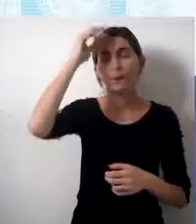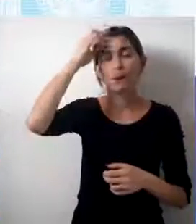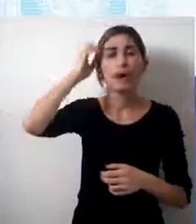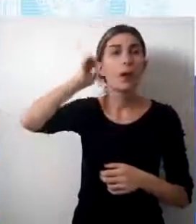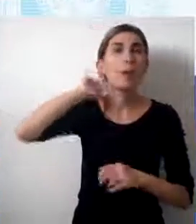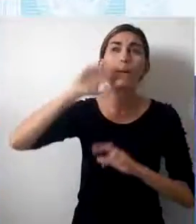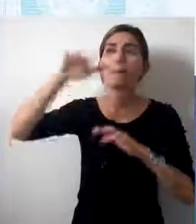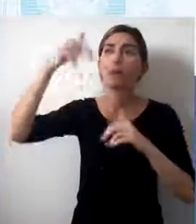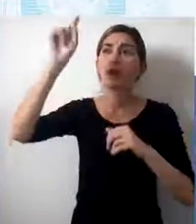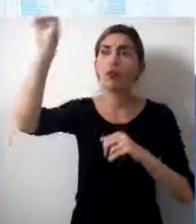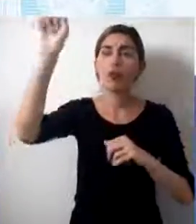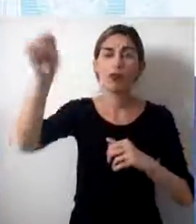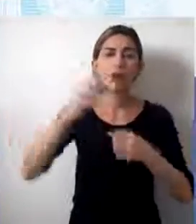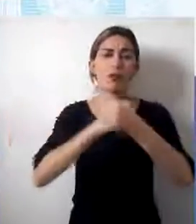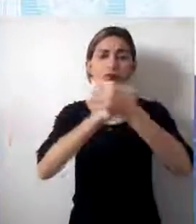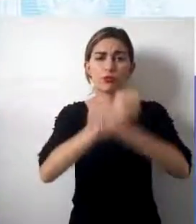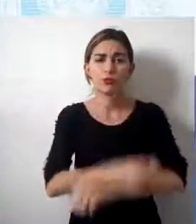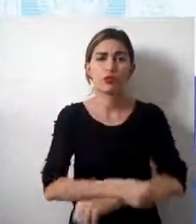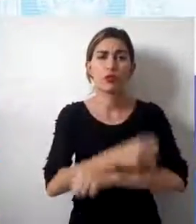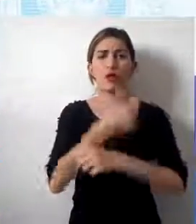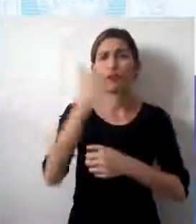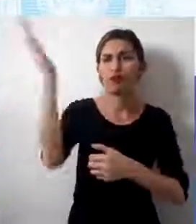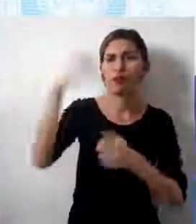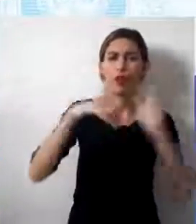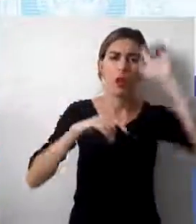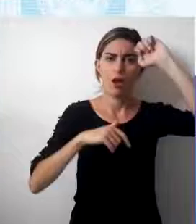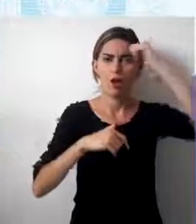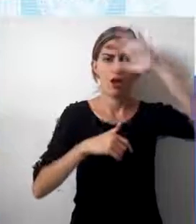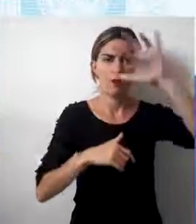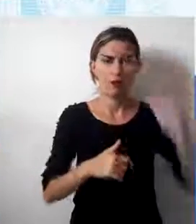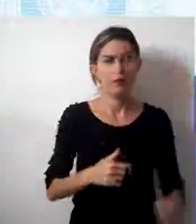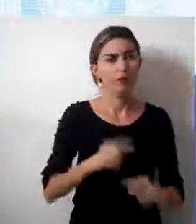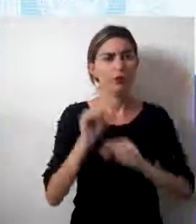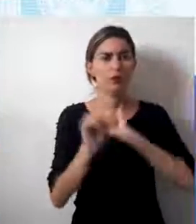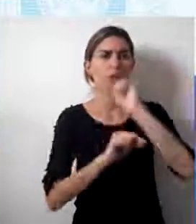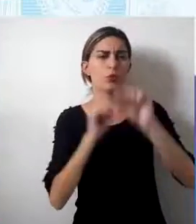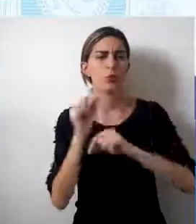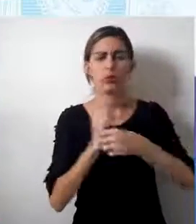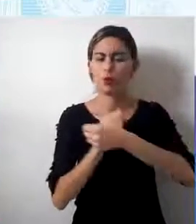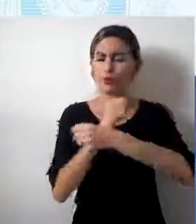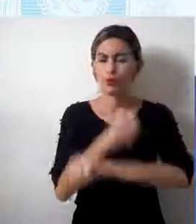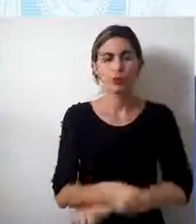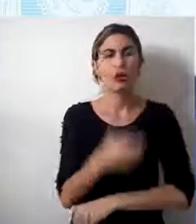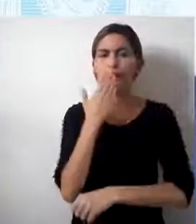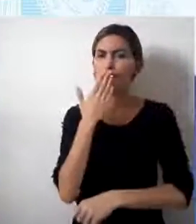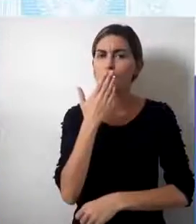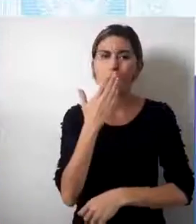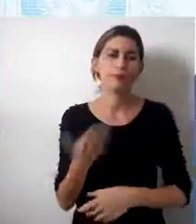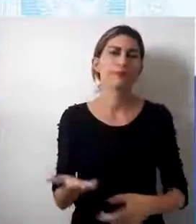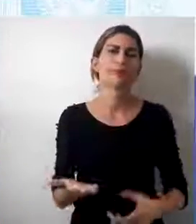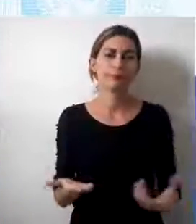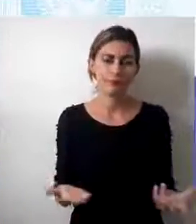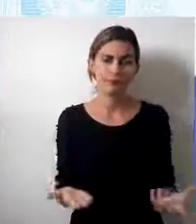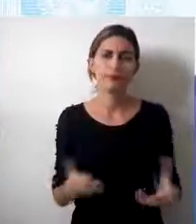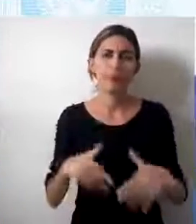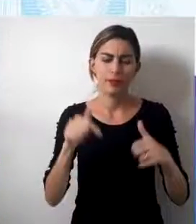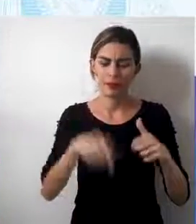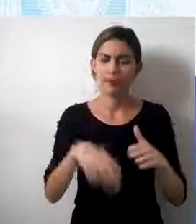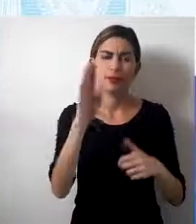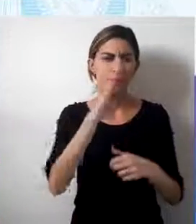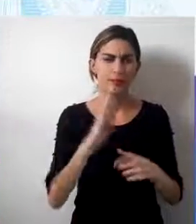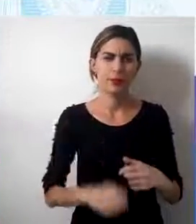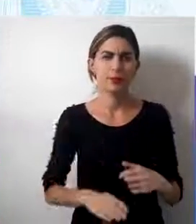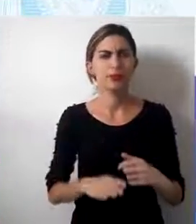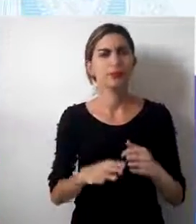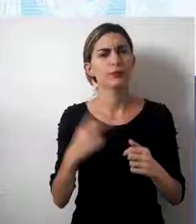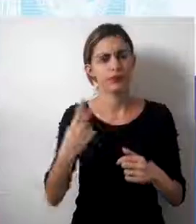a mão de obra escravizada vinda da África do que escravizar a mão de obra indígena aqui no